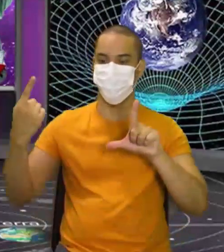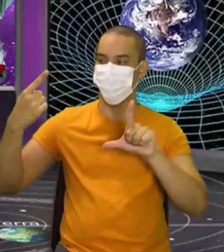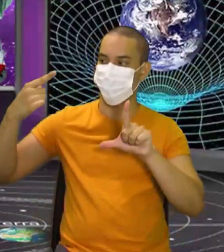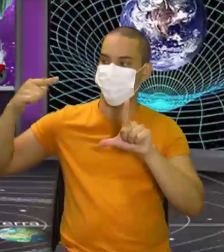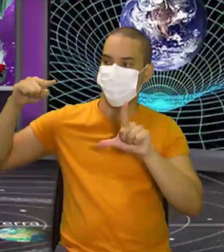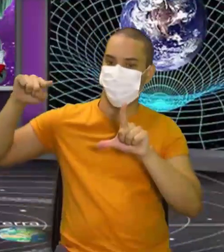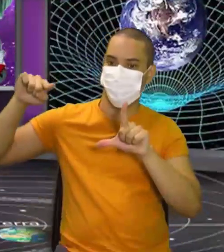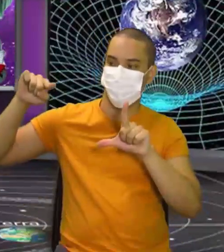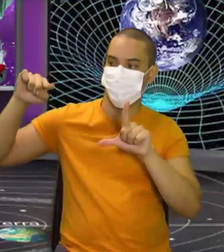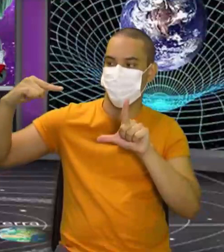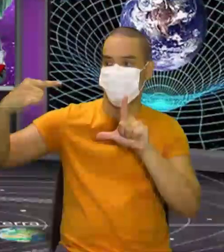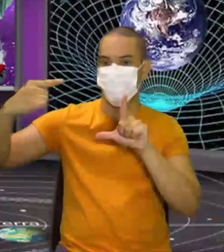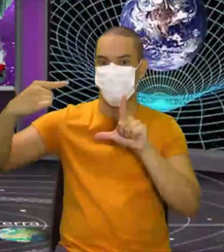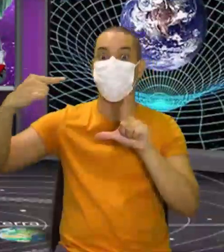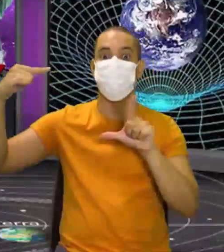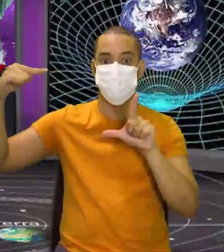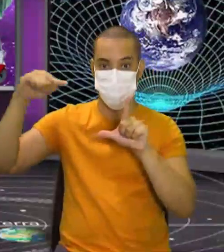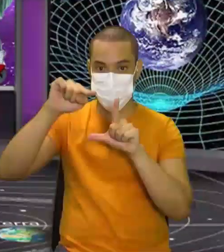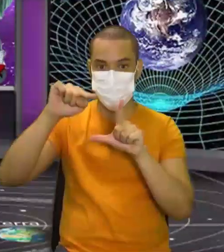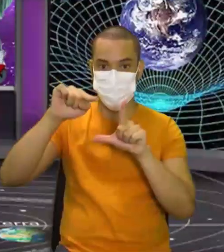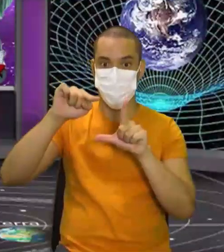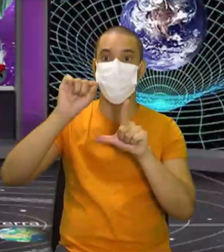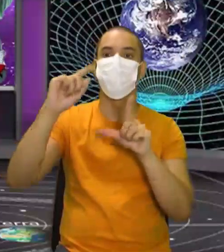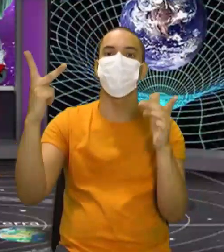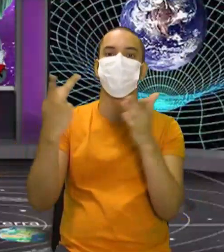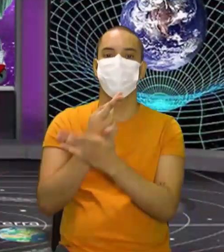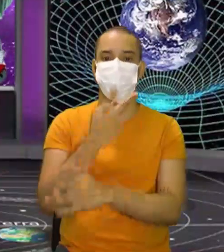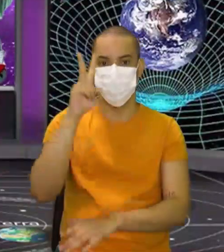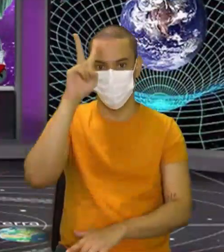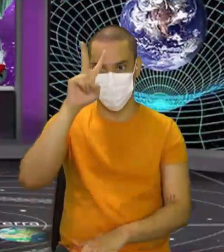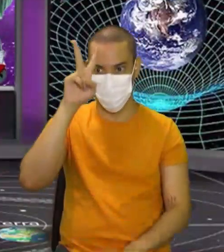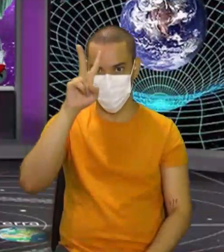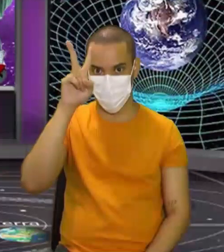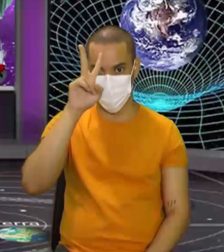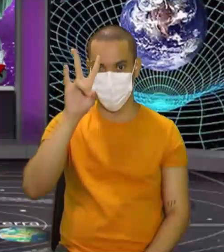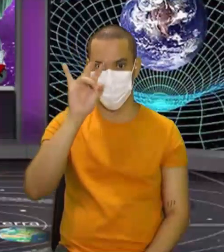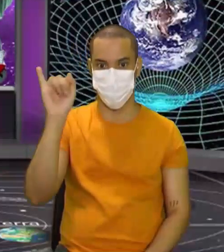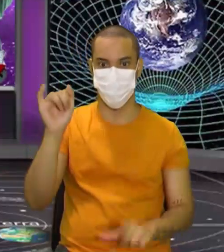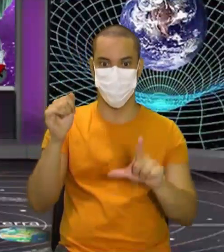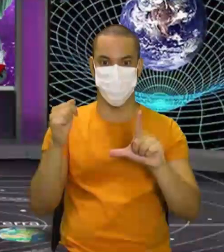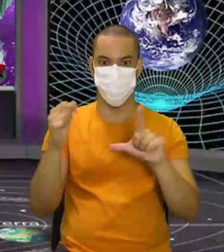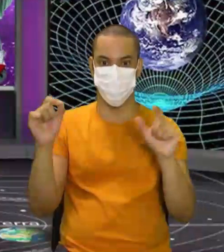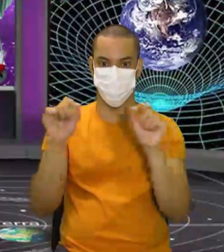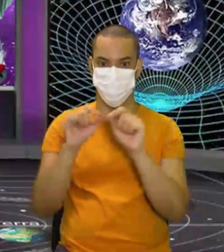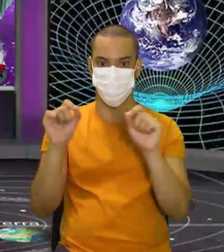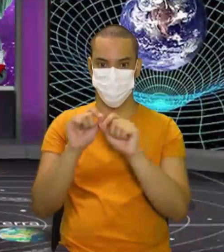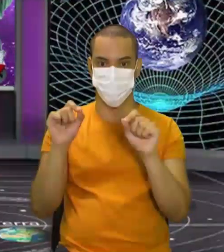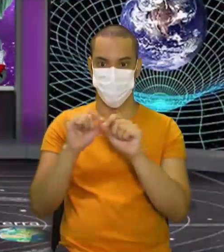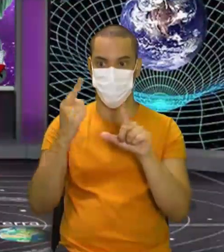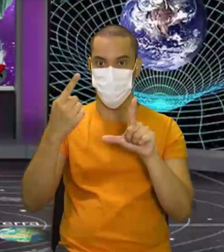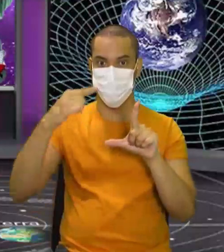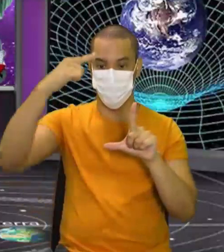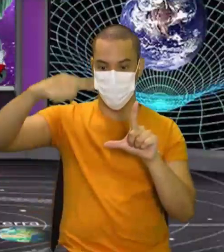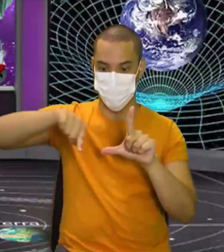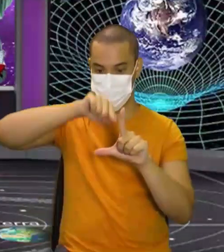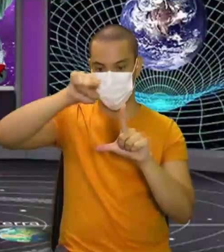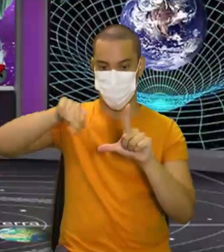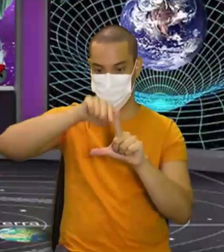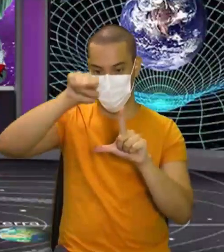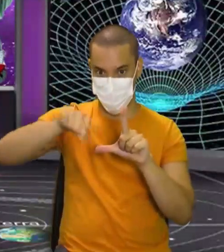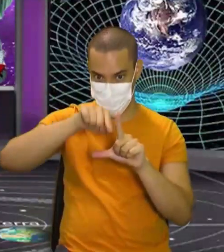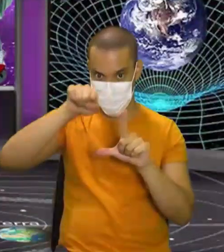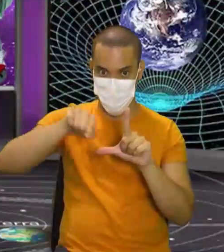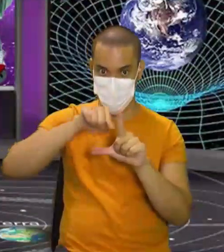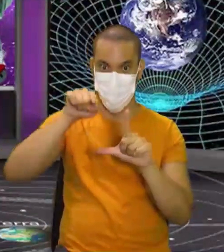inclinada. Então ela vai entrar, o que acontece? Uma componente vai fazer girar, certo? Está indo aqui,